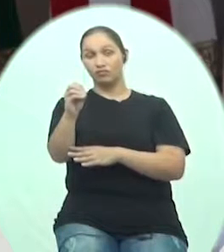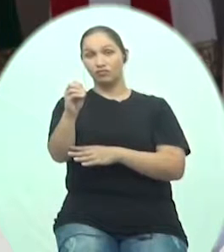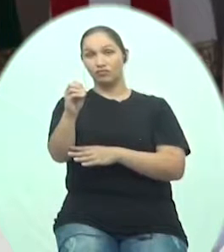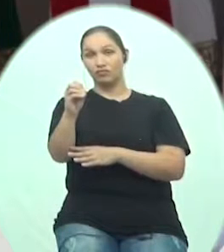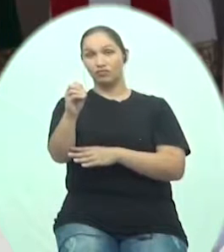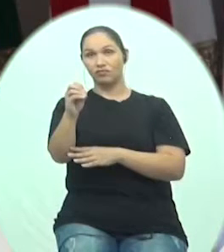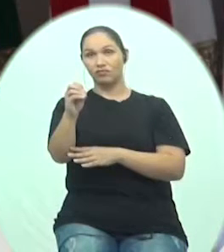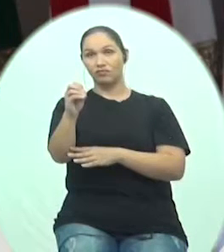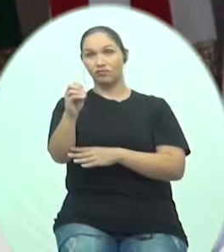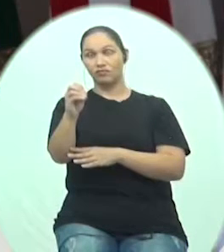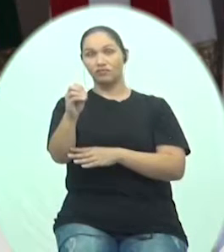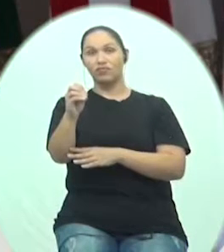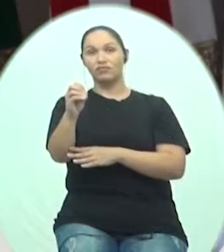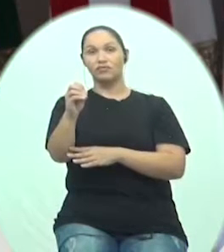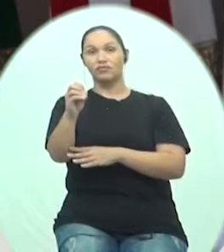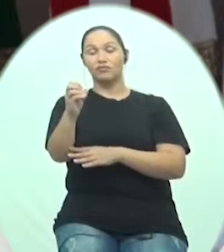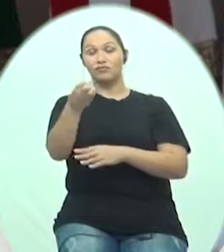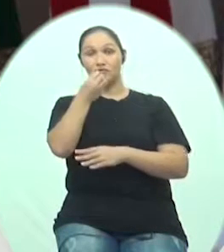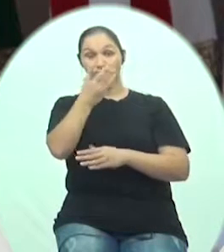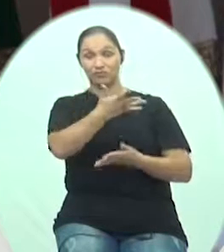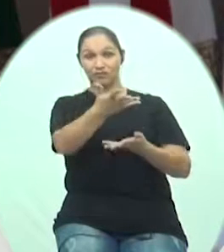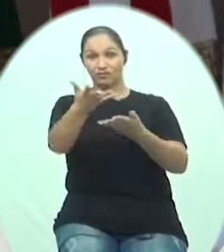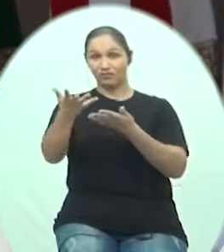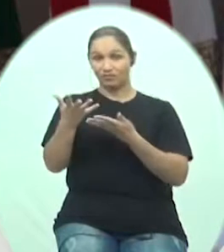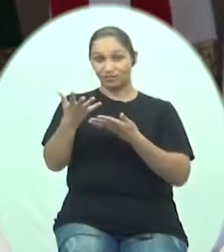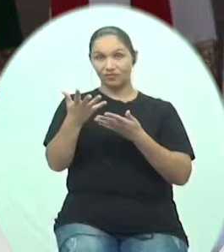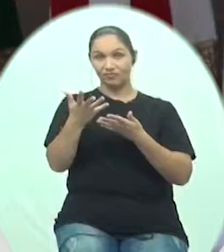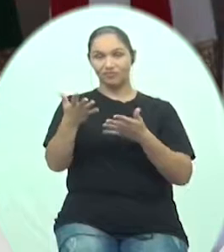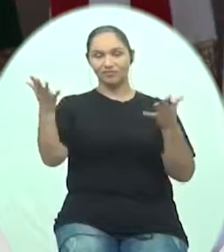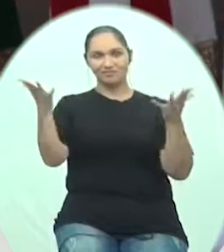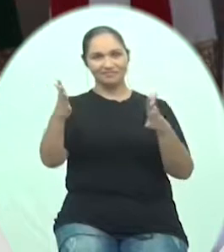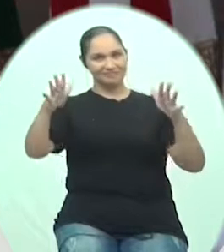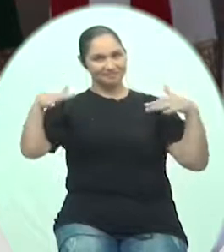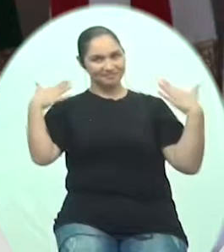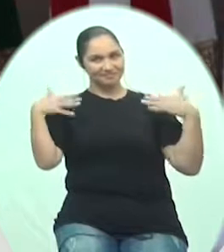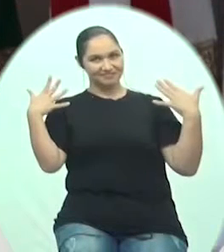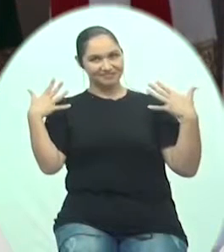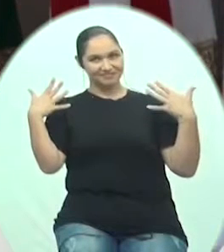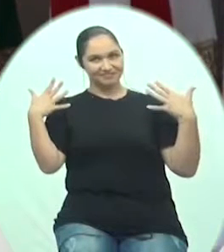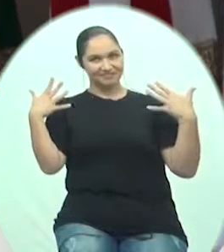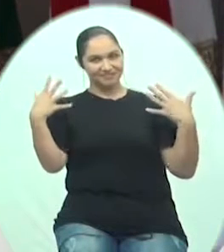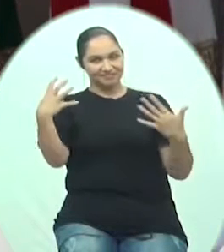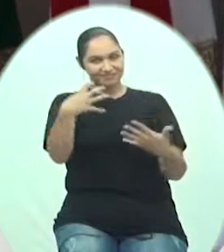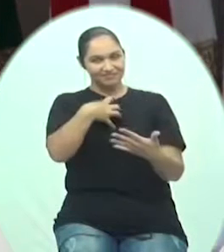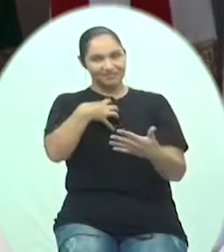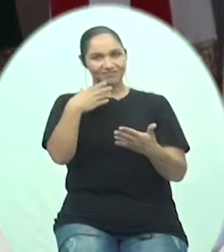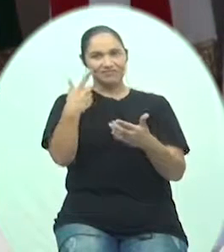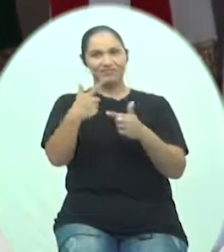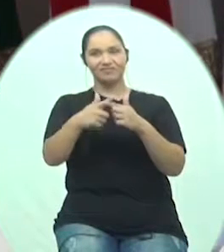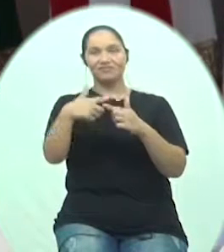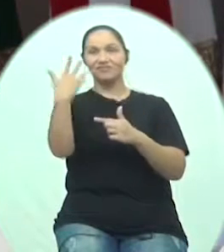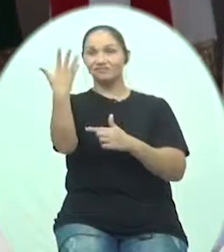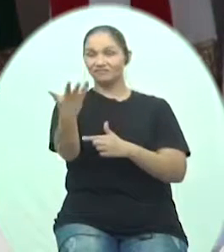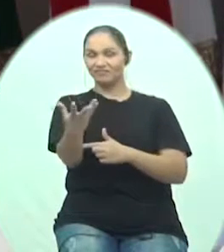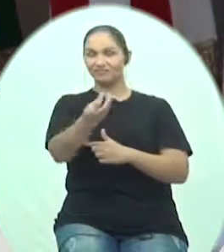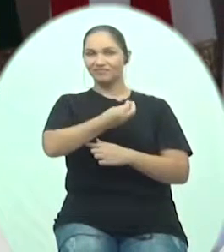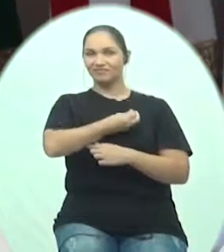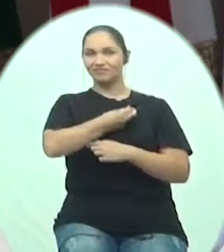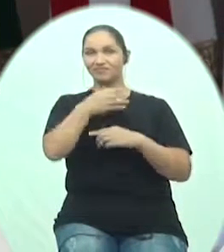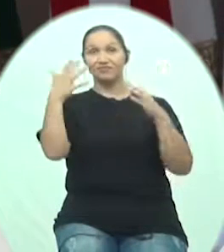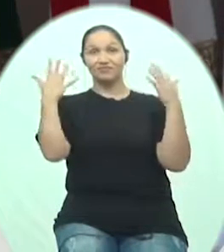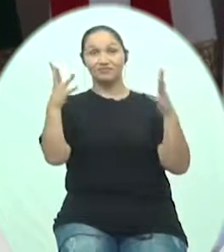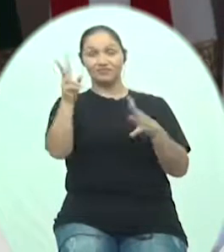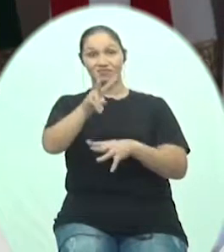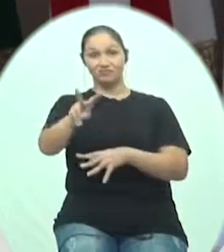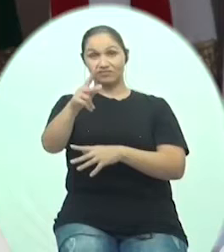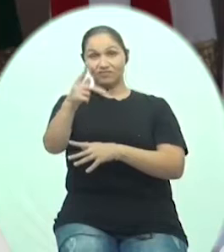é com muita alegria que nós recebemos vocês aqui hoje e parabéns vereador Paulo ferrareze por uma Moção tão importante né Por um um empreendimento